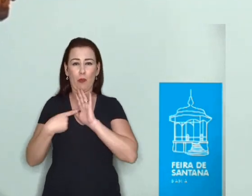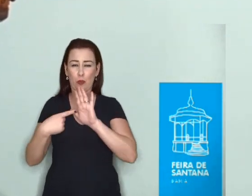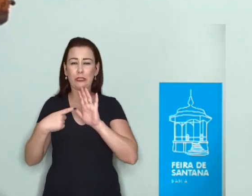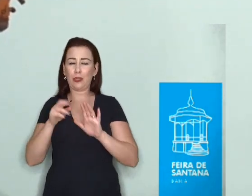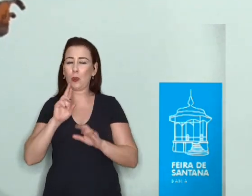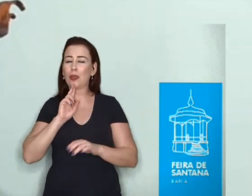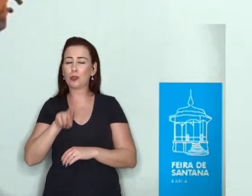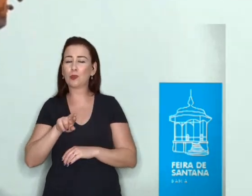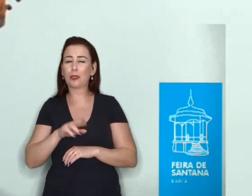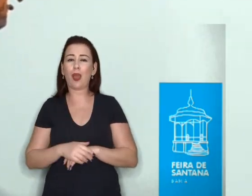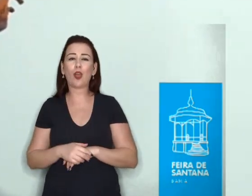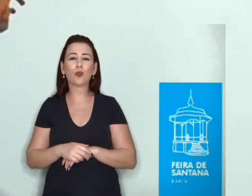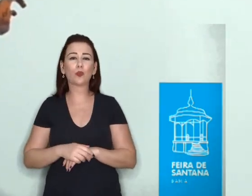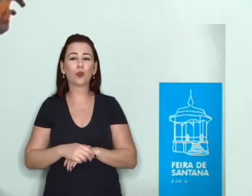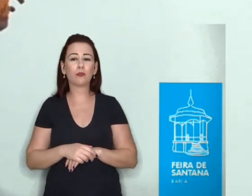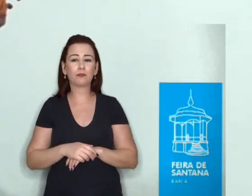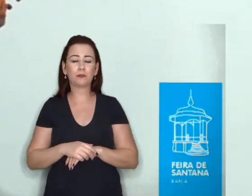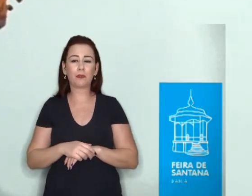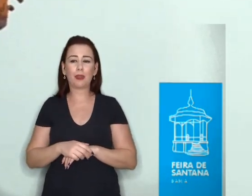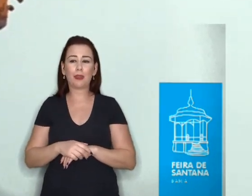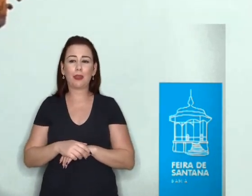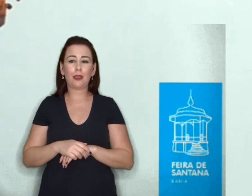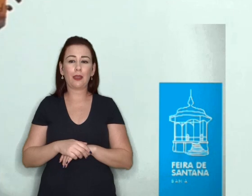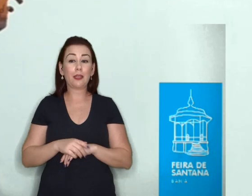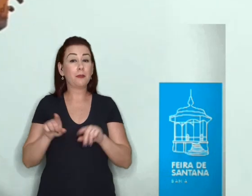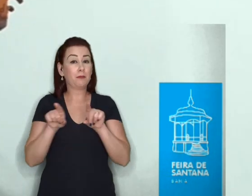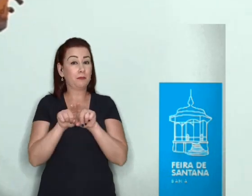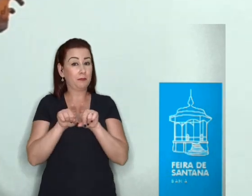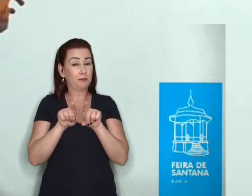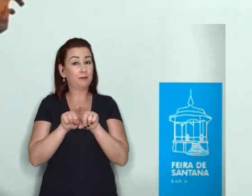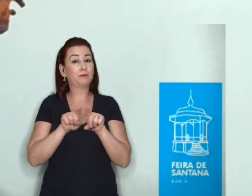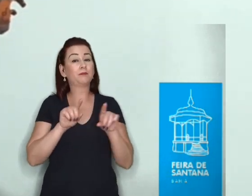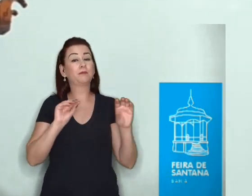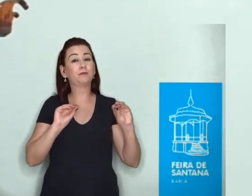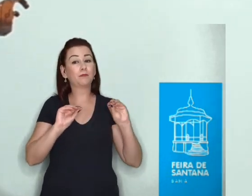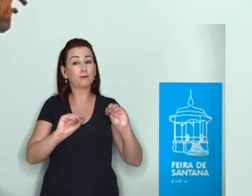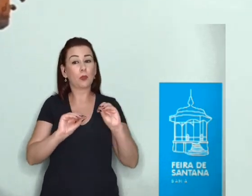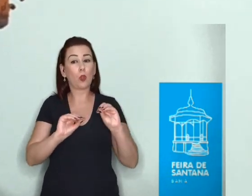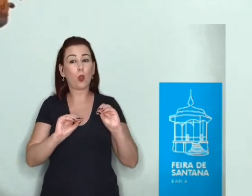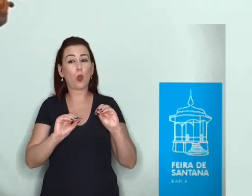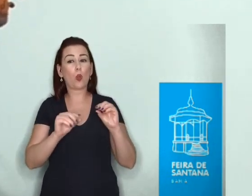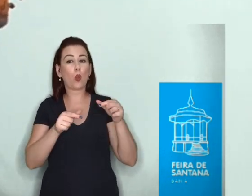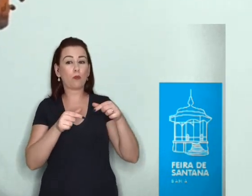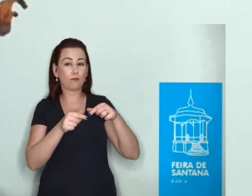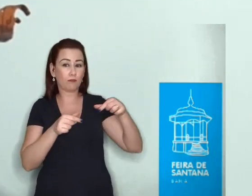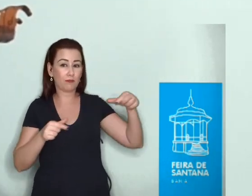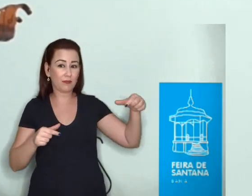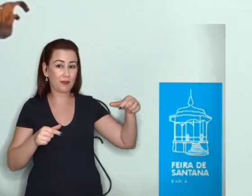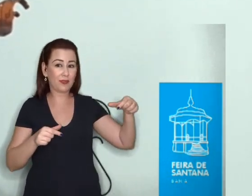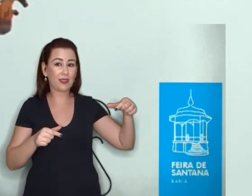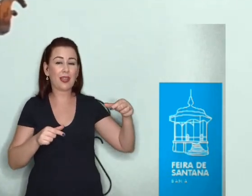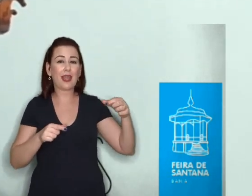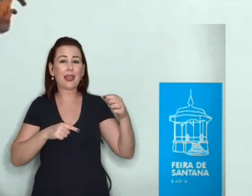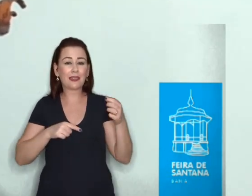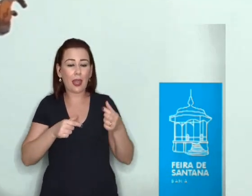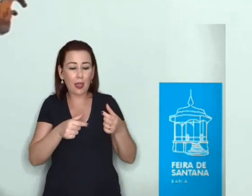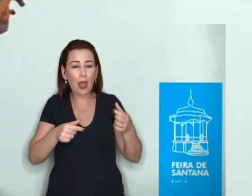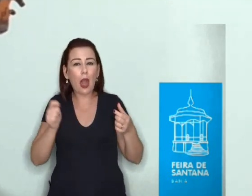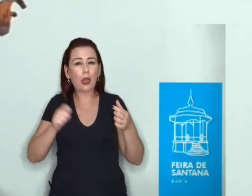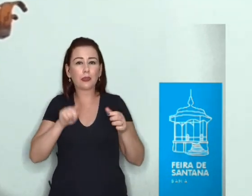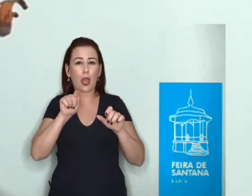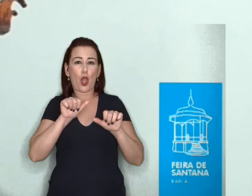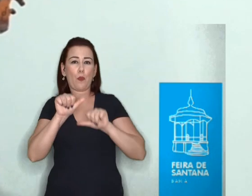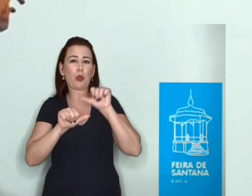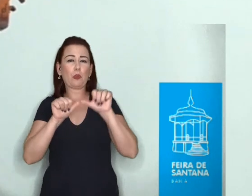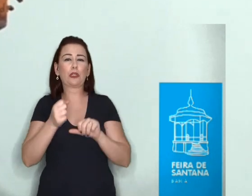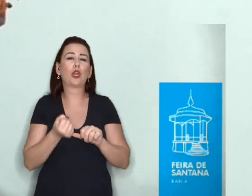o resultado, né, da instalação dele. E eu coloquei um piezo com rastilho, que o rastilho eu